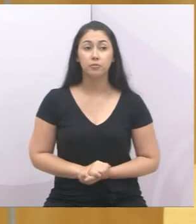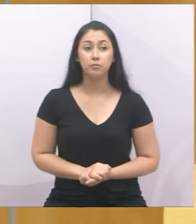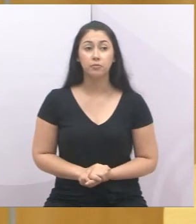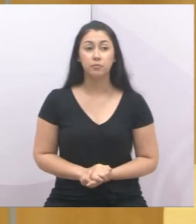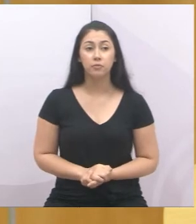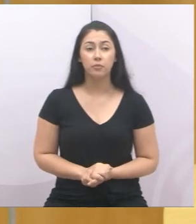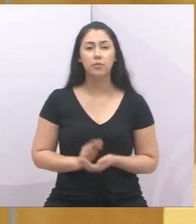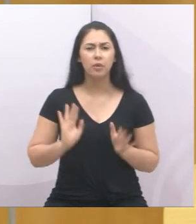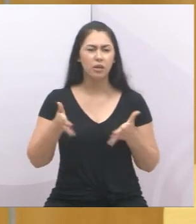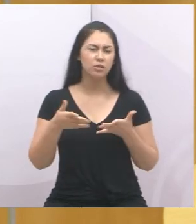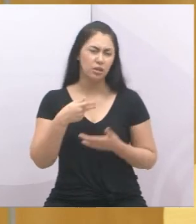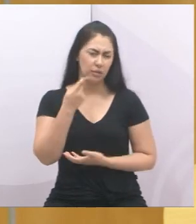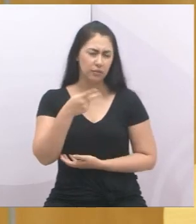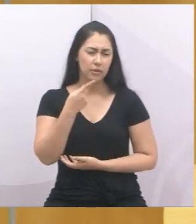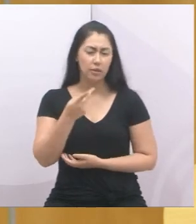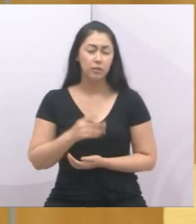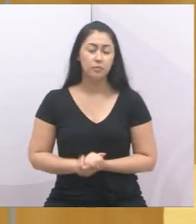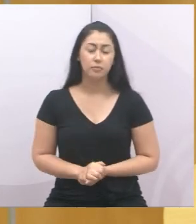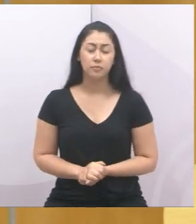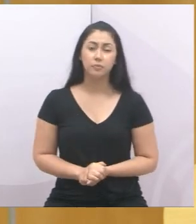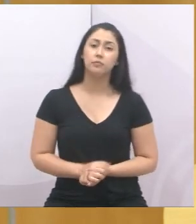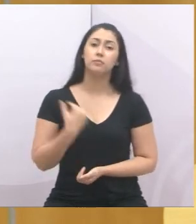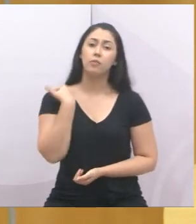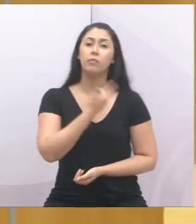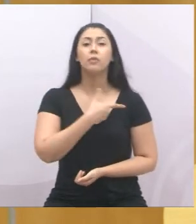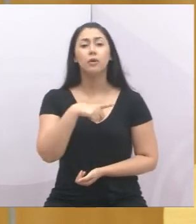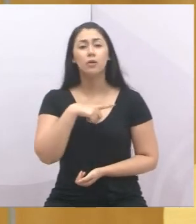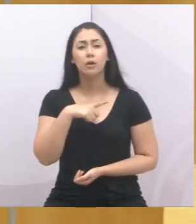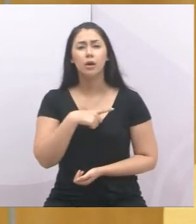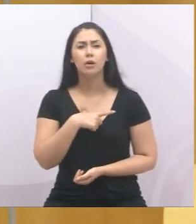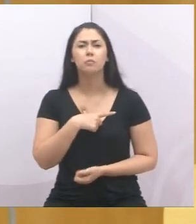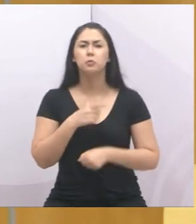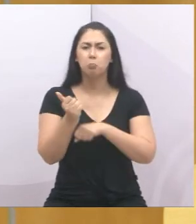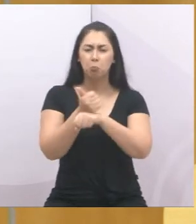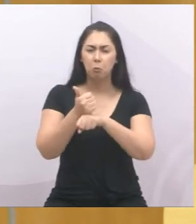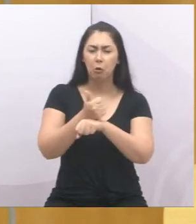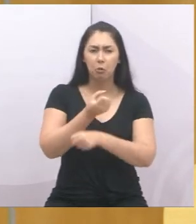Como foi mencionado aqui, nós temos bons profissionais,